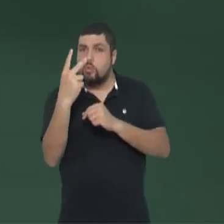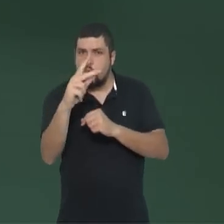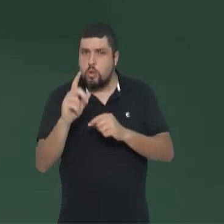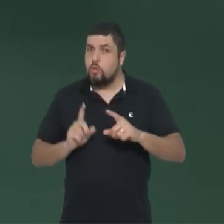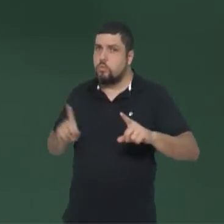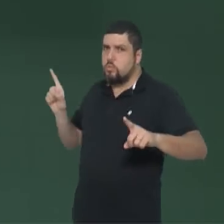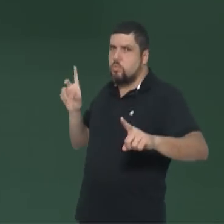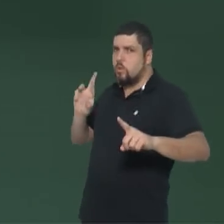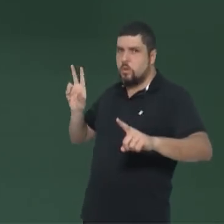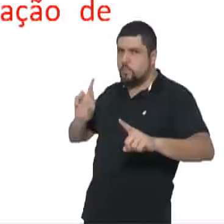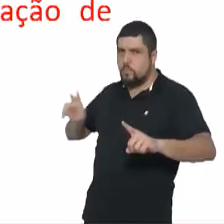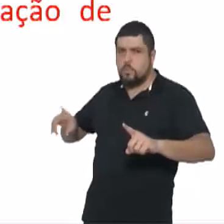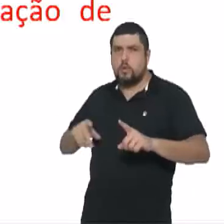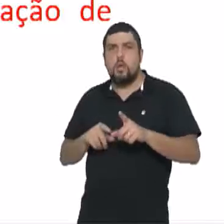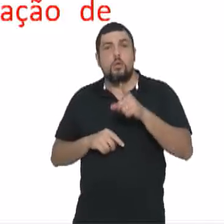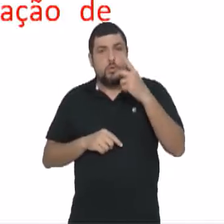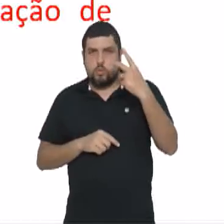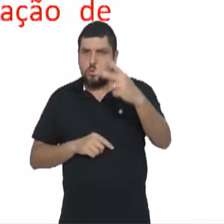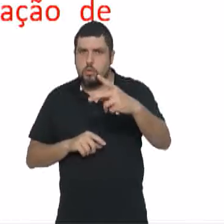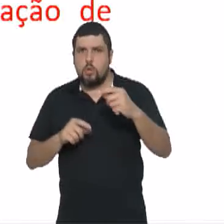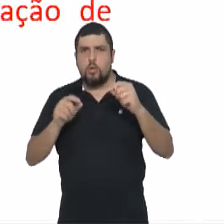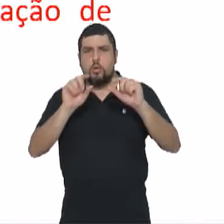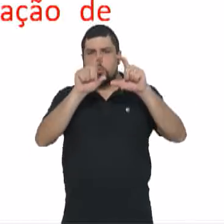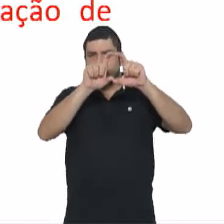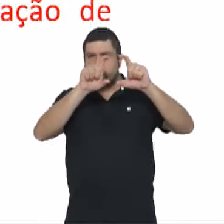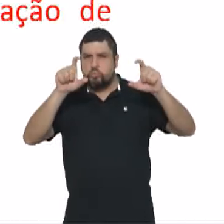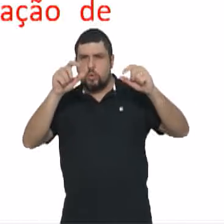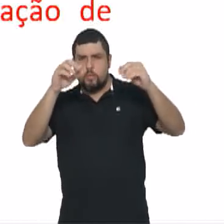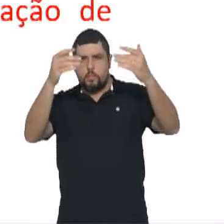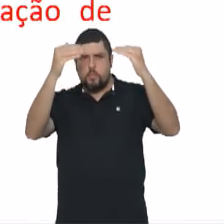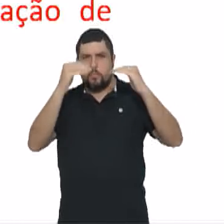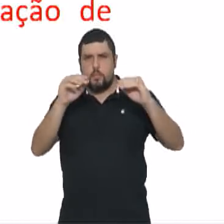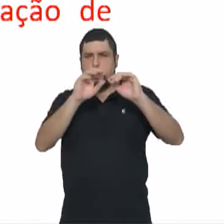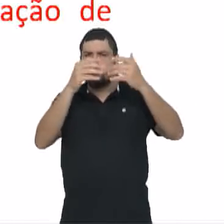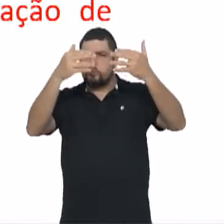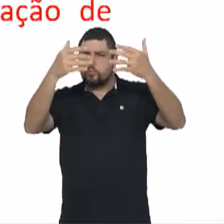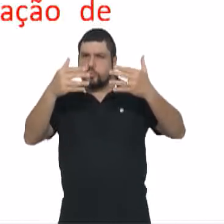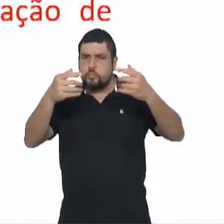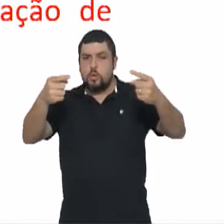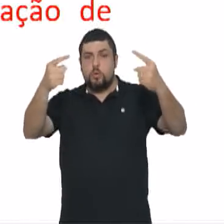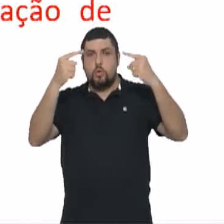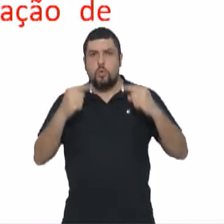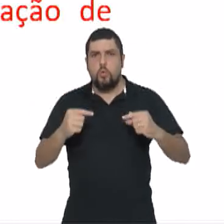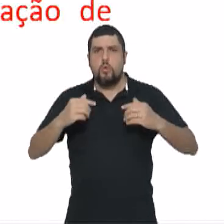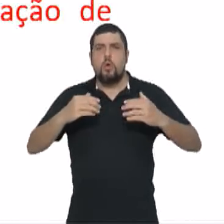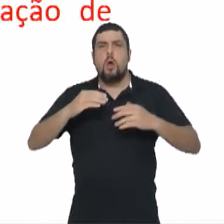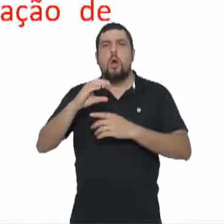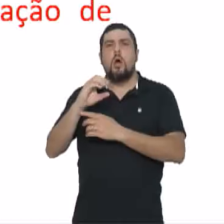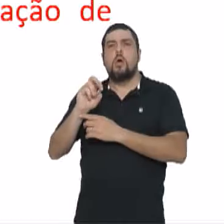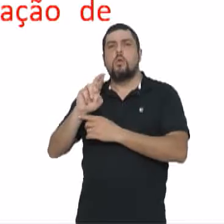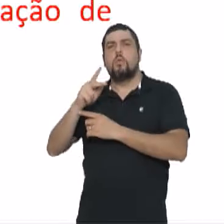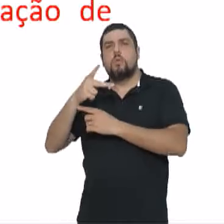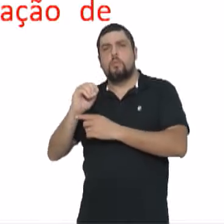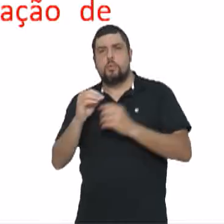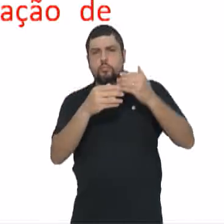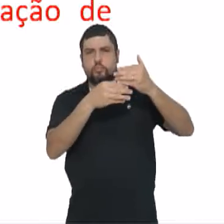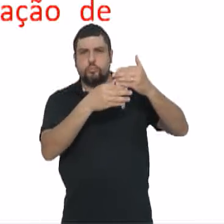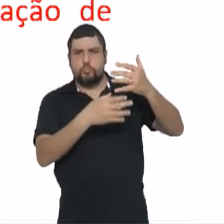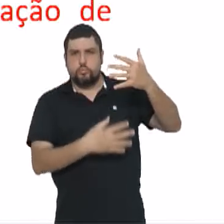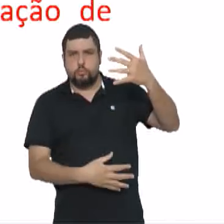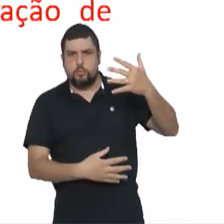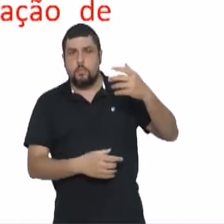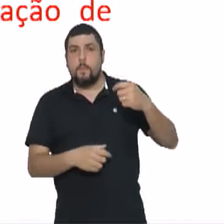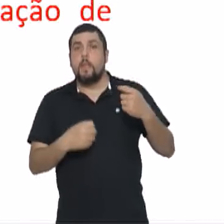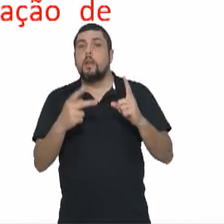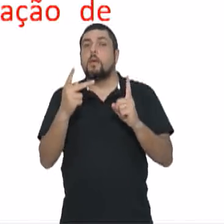lead aqui, vocês vão criar o corpo da notícia. Então, o qual deve ter pelo menos 3